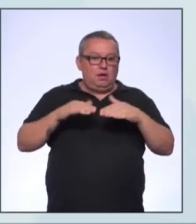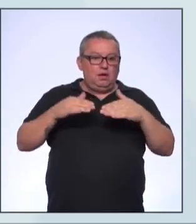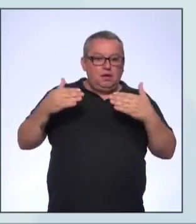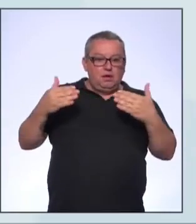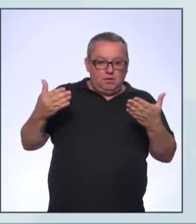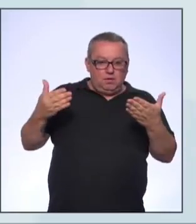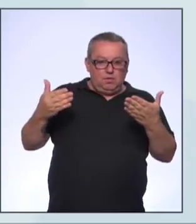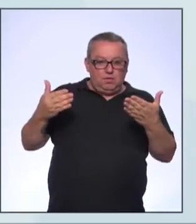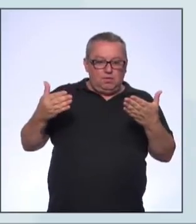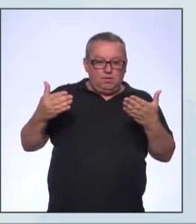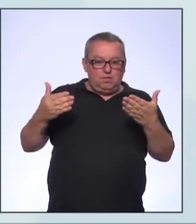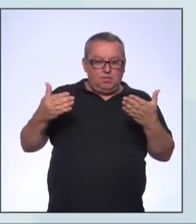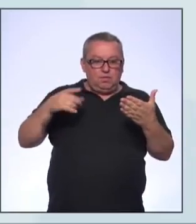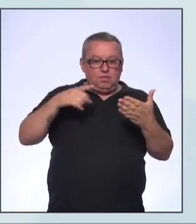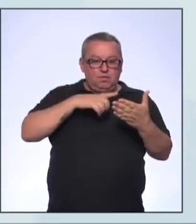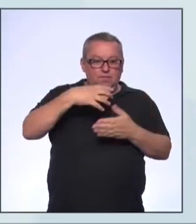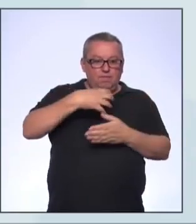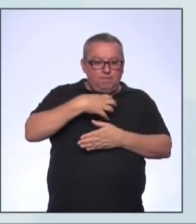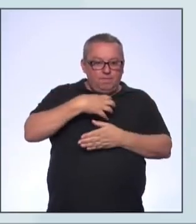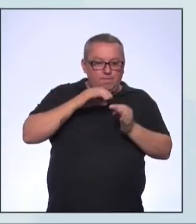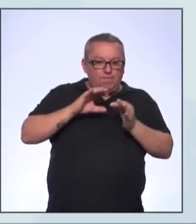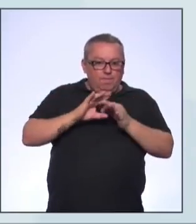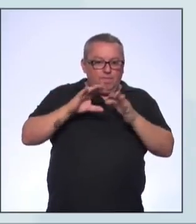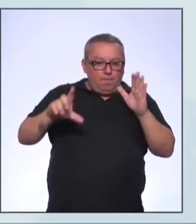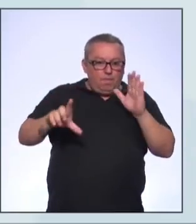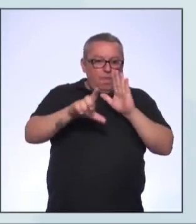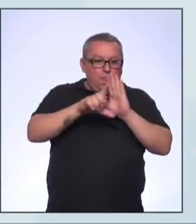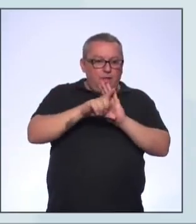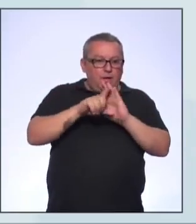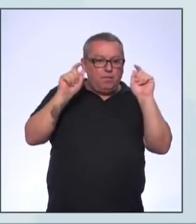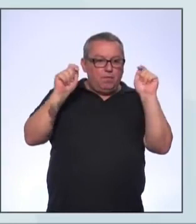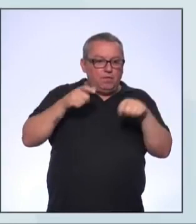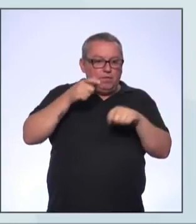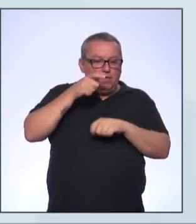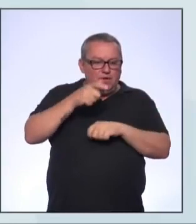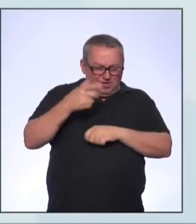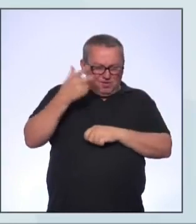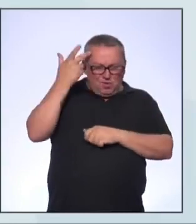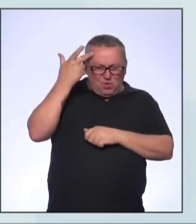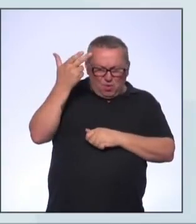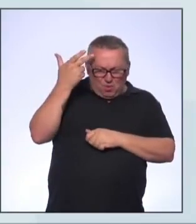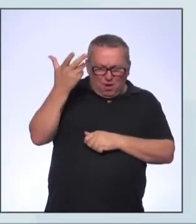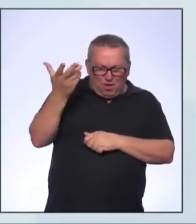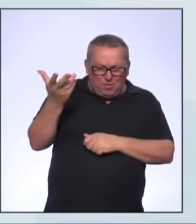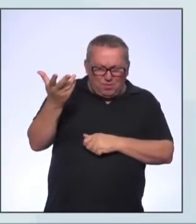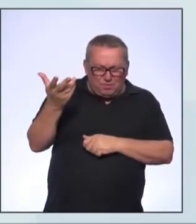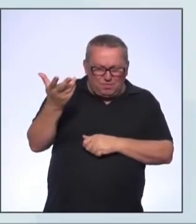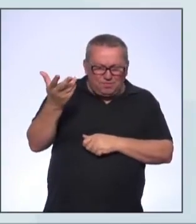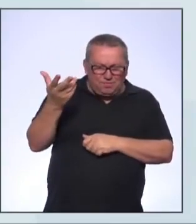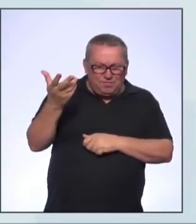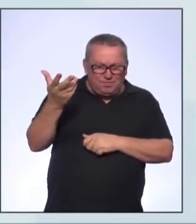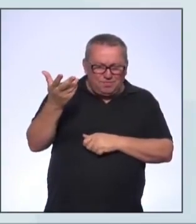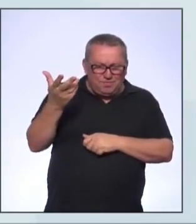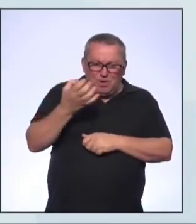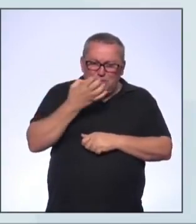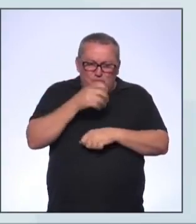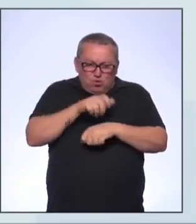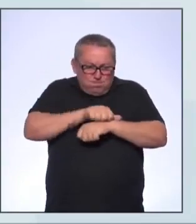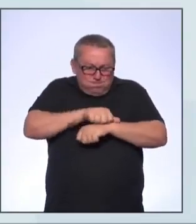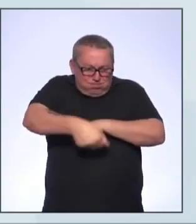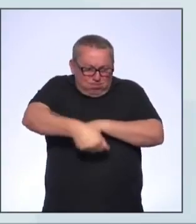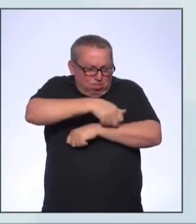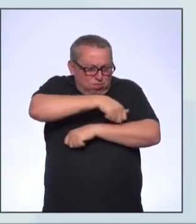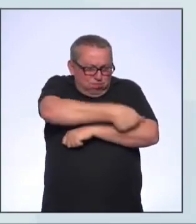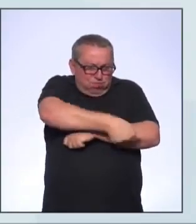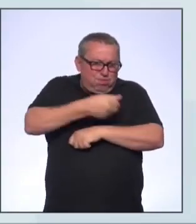Então, pelo fato de tal situação ser autorizada por lei, podemos considerar isso como normal, tudo em